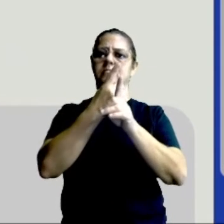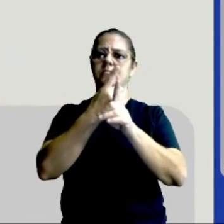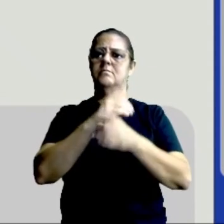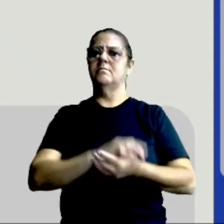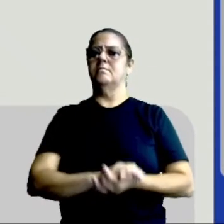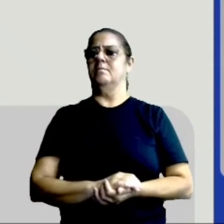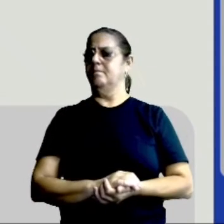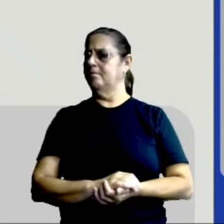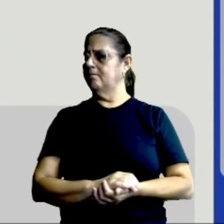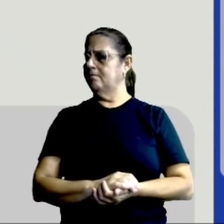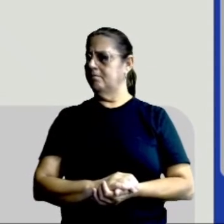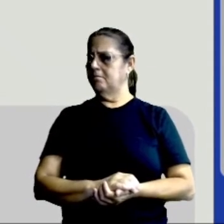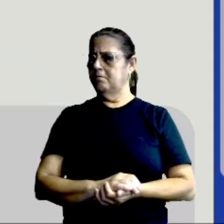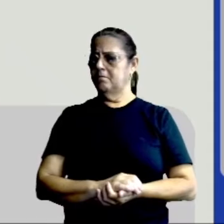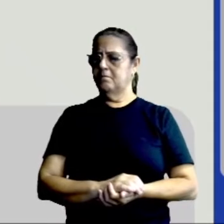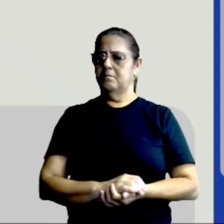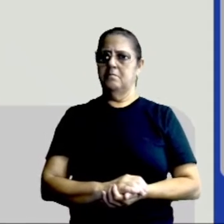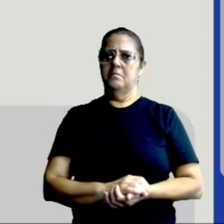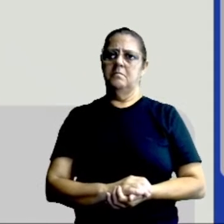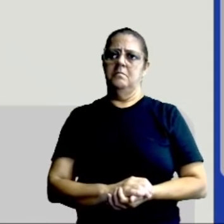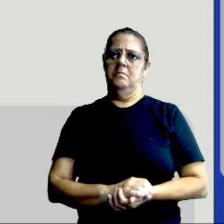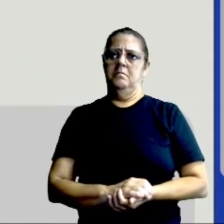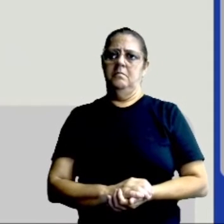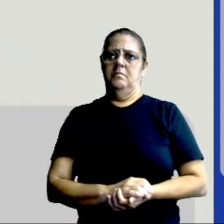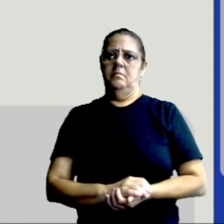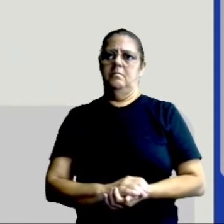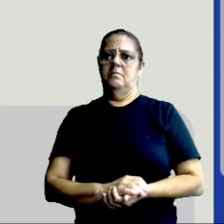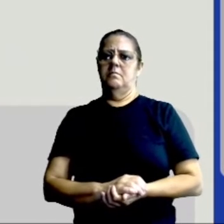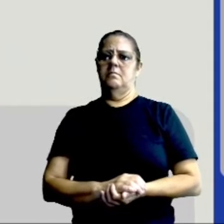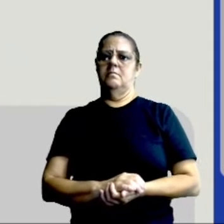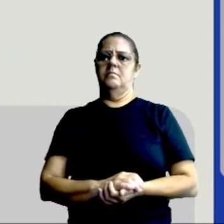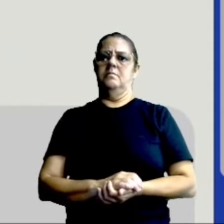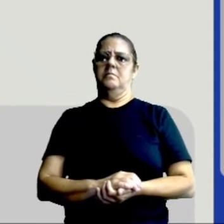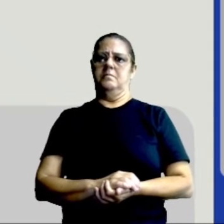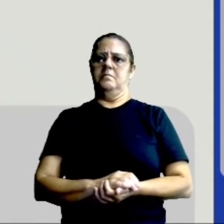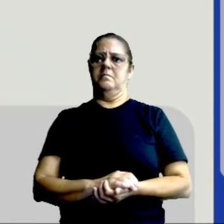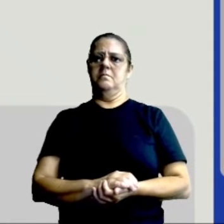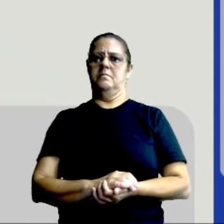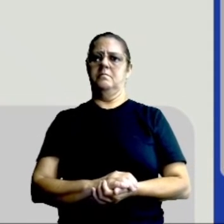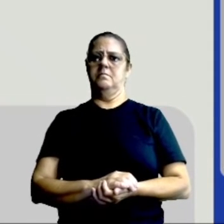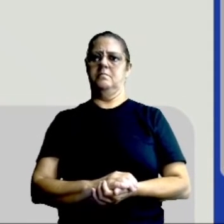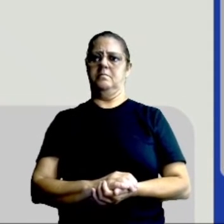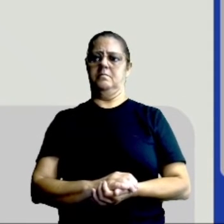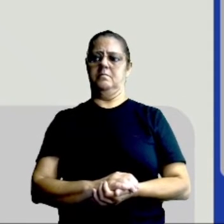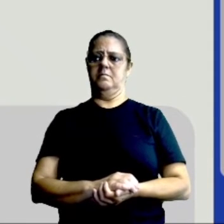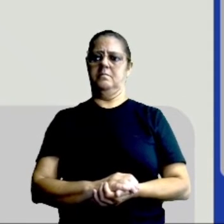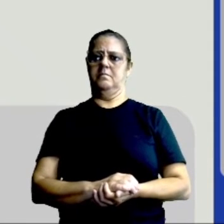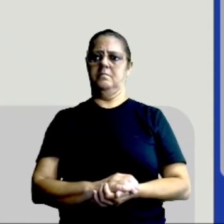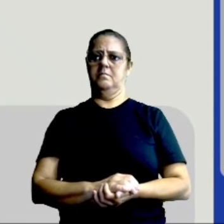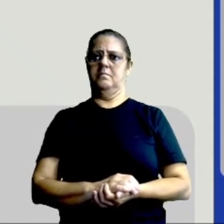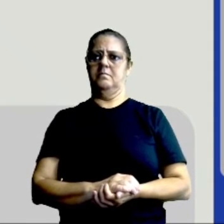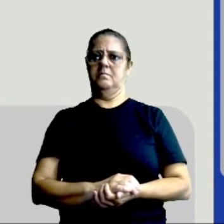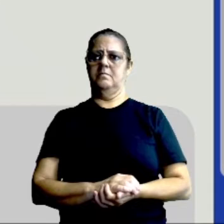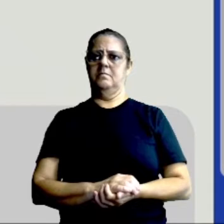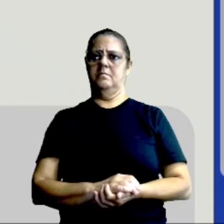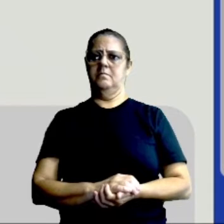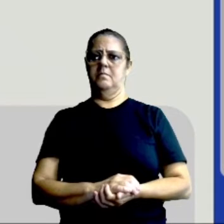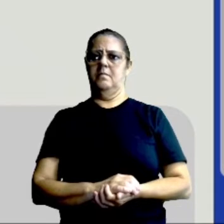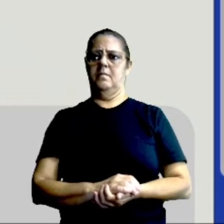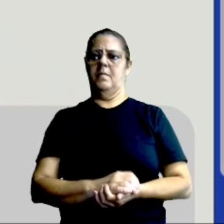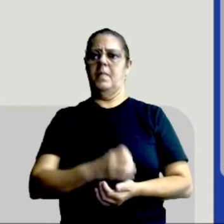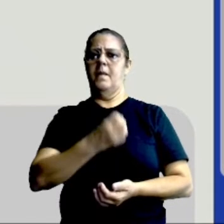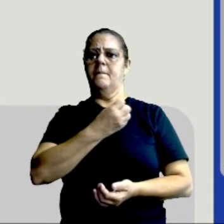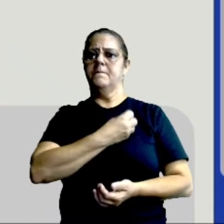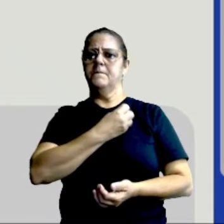aqui, ok? Vamos lá para a próxima questão? Então, deixa eu apagar isso daqui, para a gente ir agora para a questão de